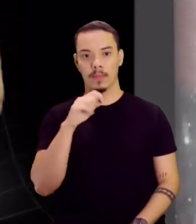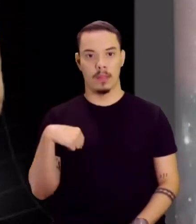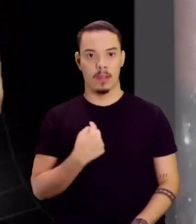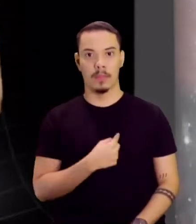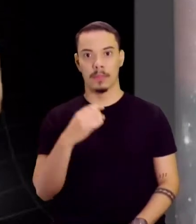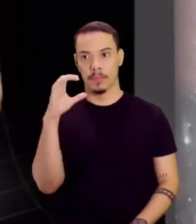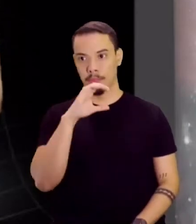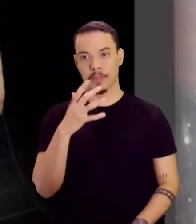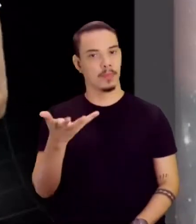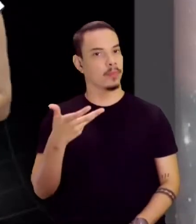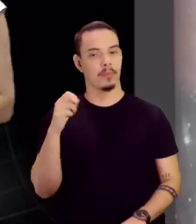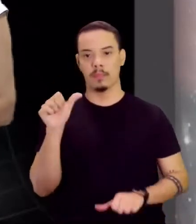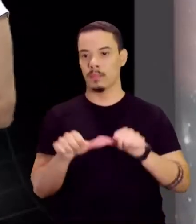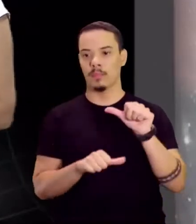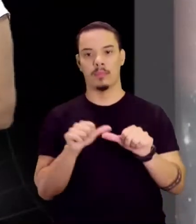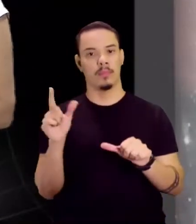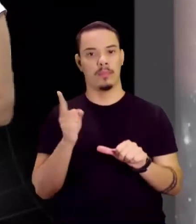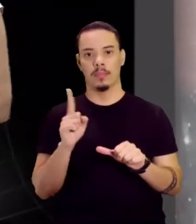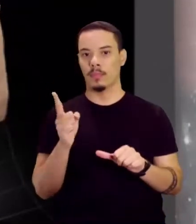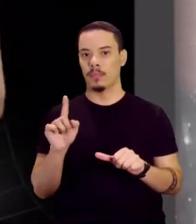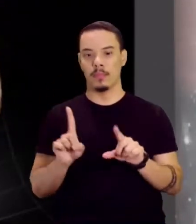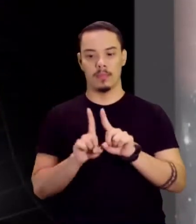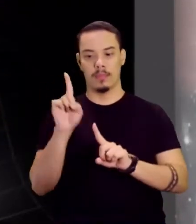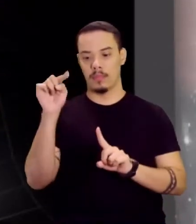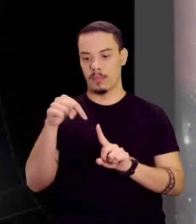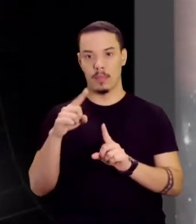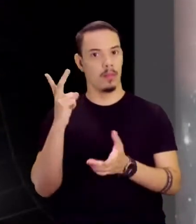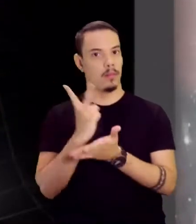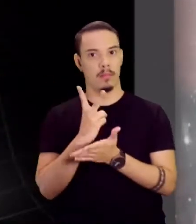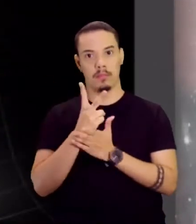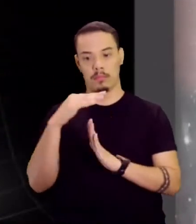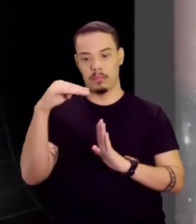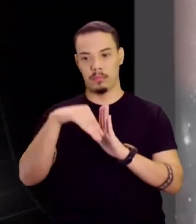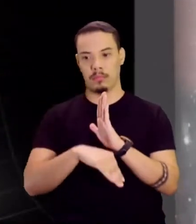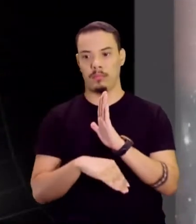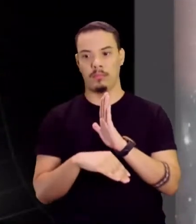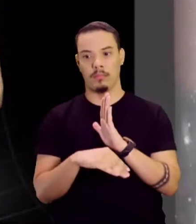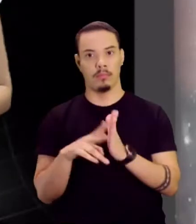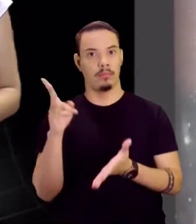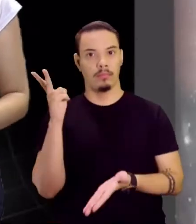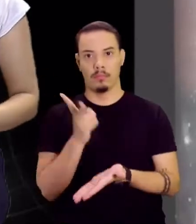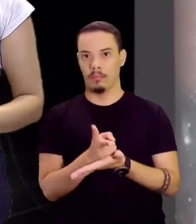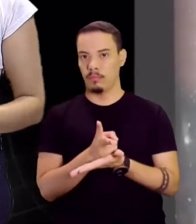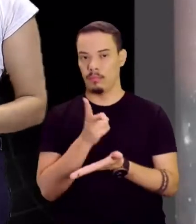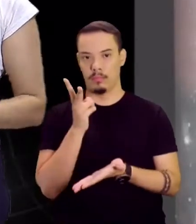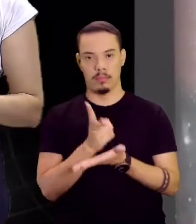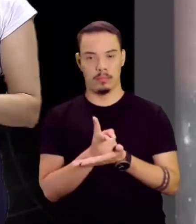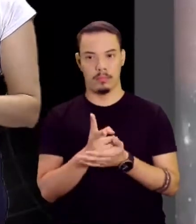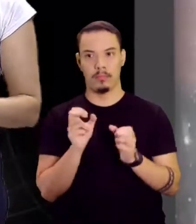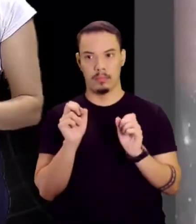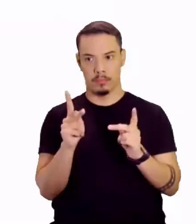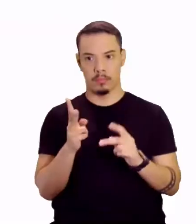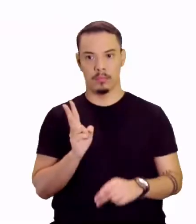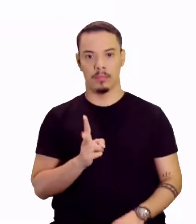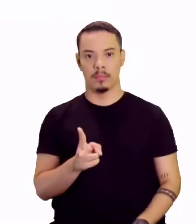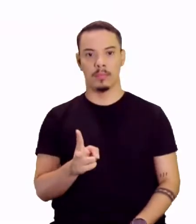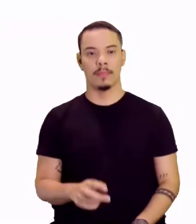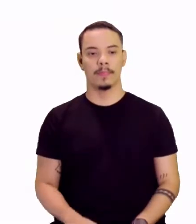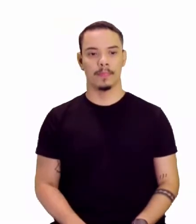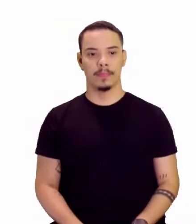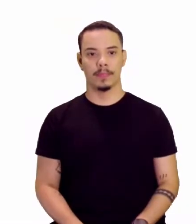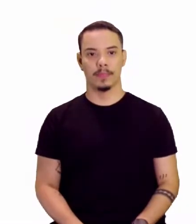da gravidade, ela não muda, né? Para cima ou para baixo, exatamente. É sempre para baixo, vertical e para baixo, tá? Vamos continuar, olha